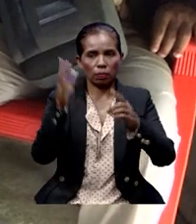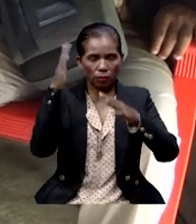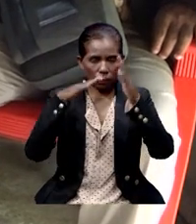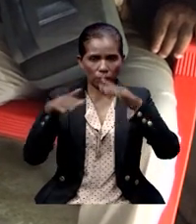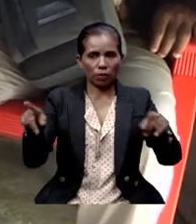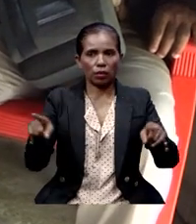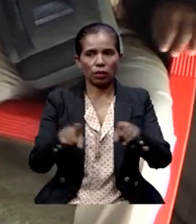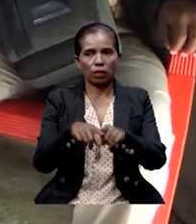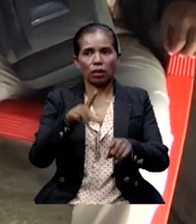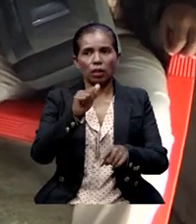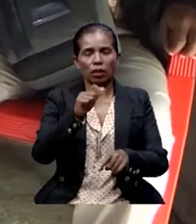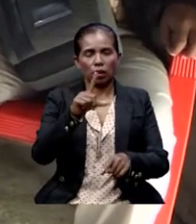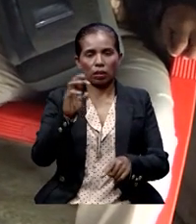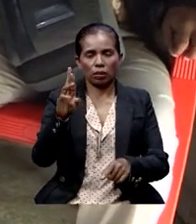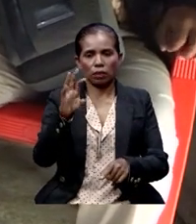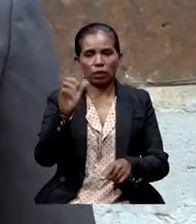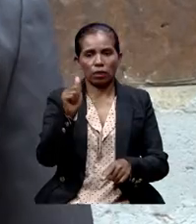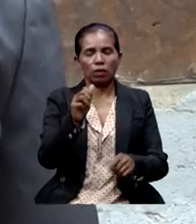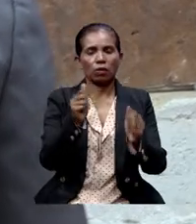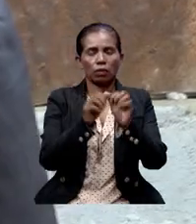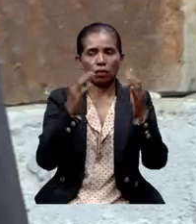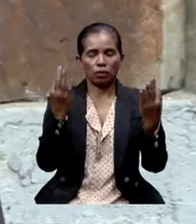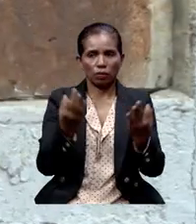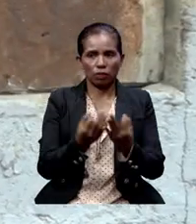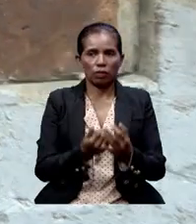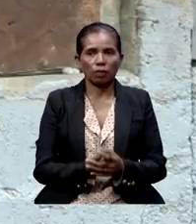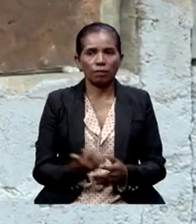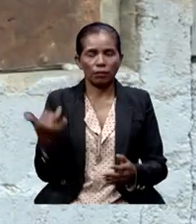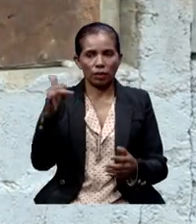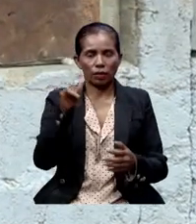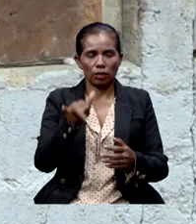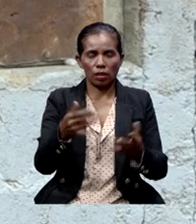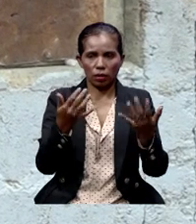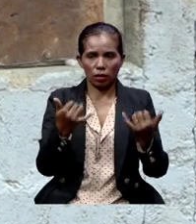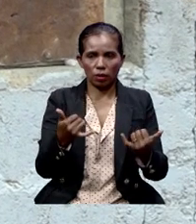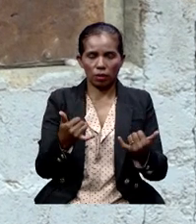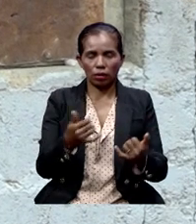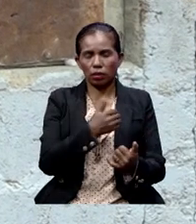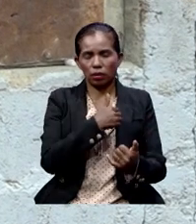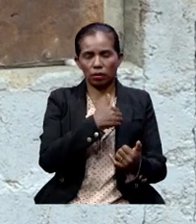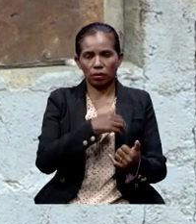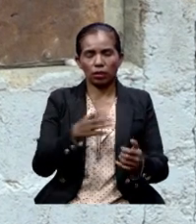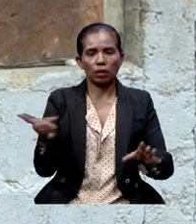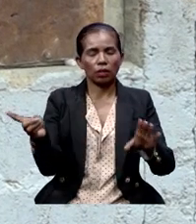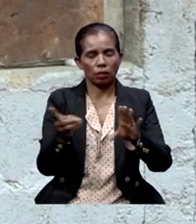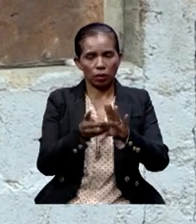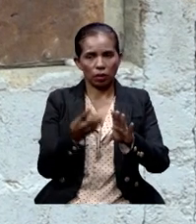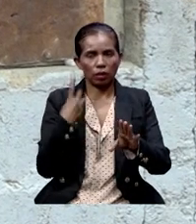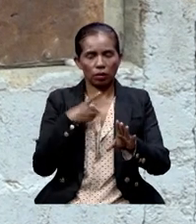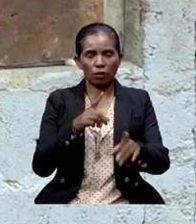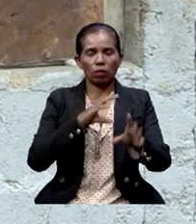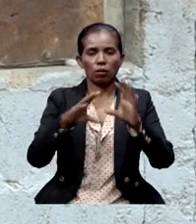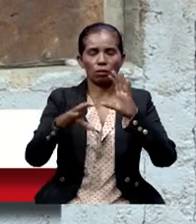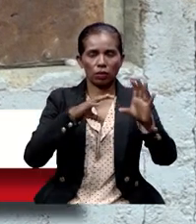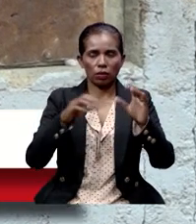hanesan Laura Mendonça ho ne família. Ida ne maka sesira nebe maka agora da daun sirau ki dokumento sirak ne ita kontak tu